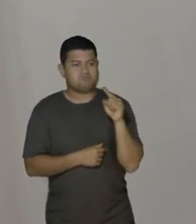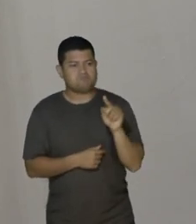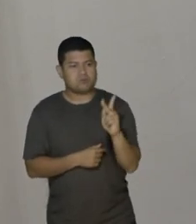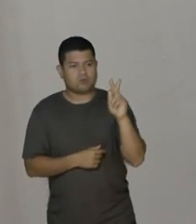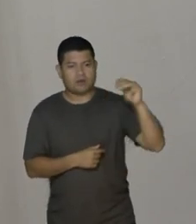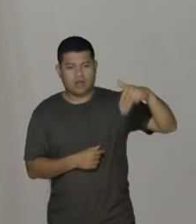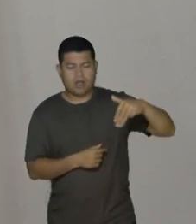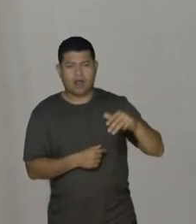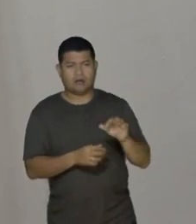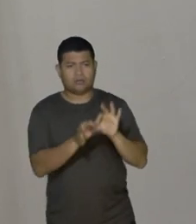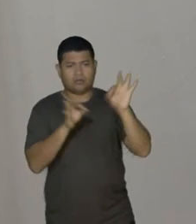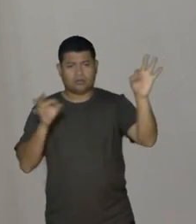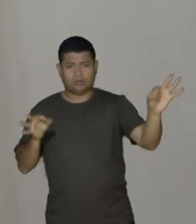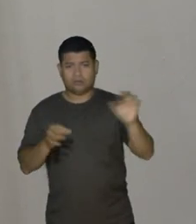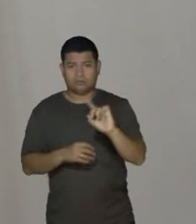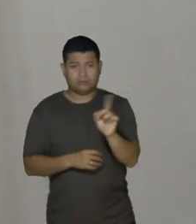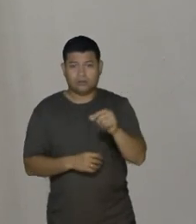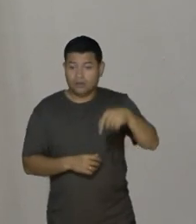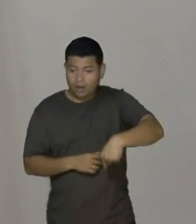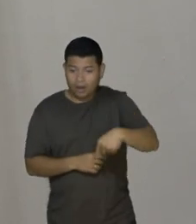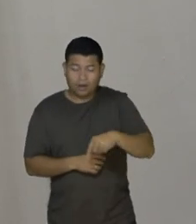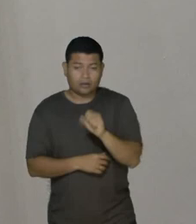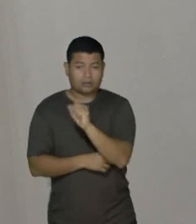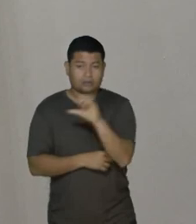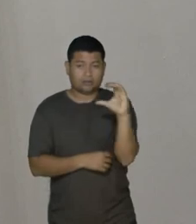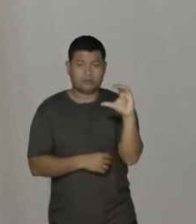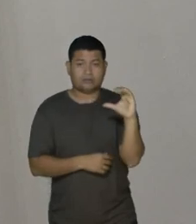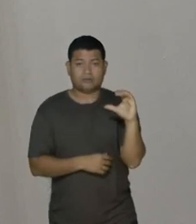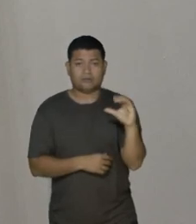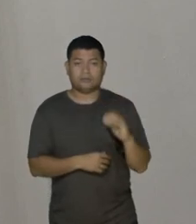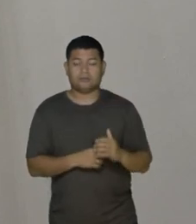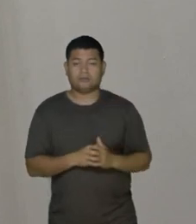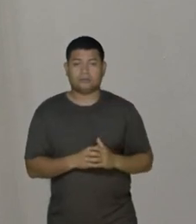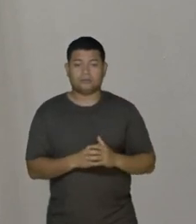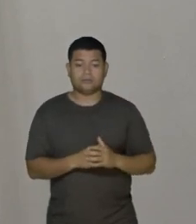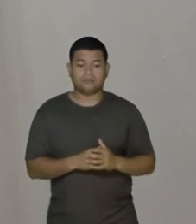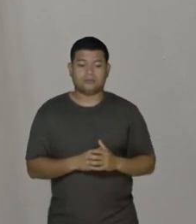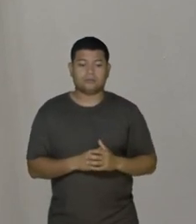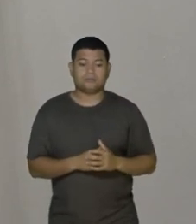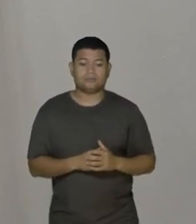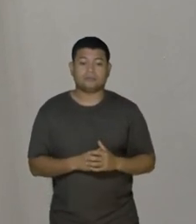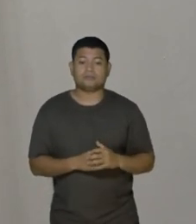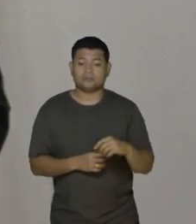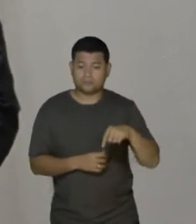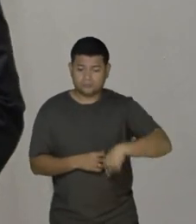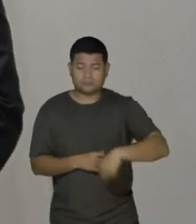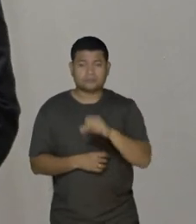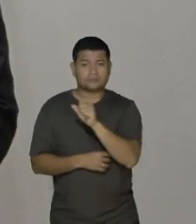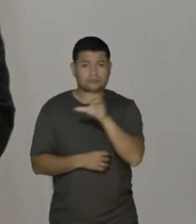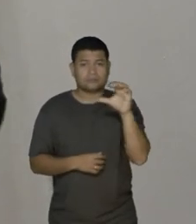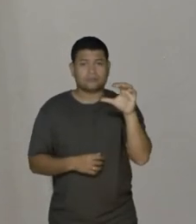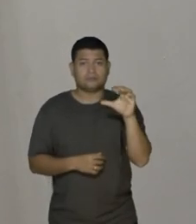Kennedy. Está acontecendo aqui em Santa Catarina. Em Santa Catarina.